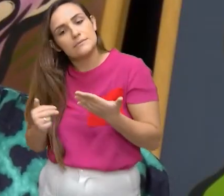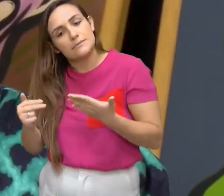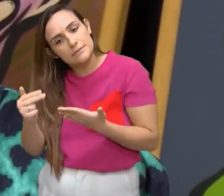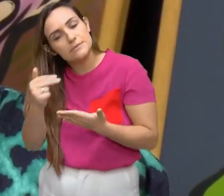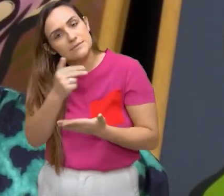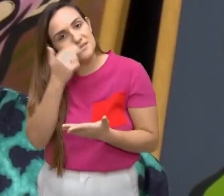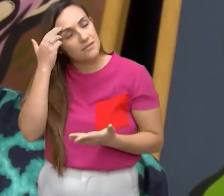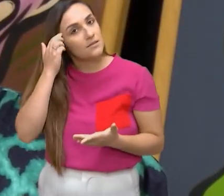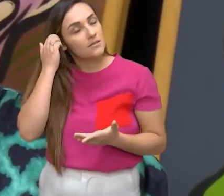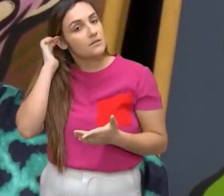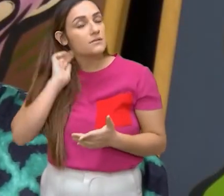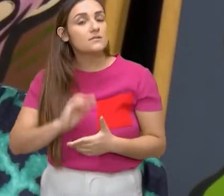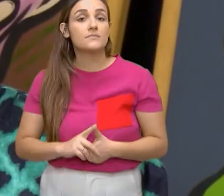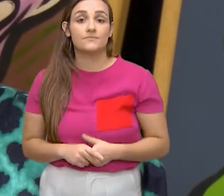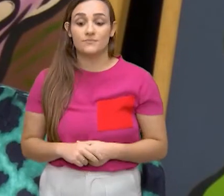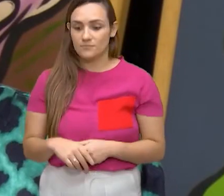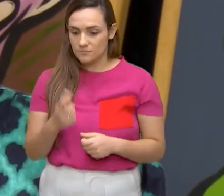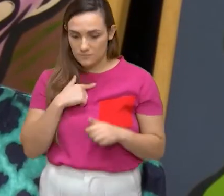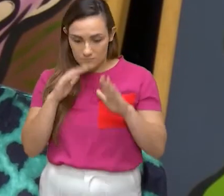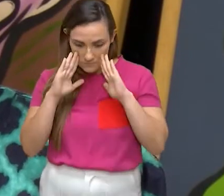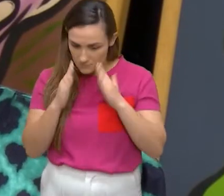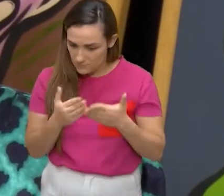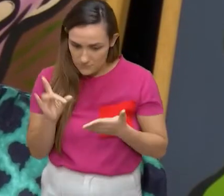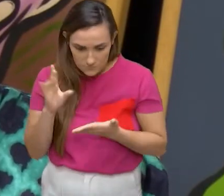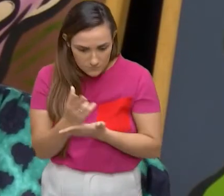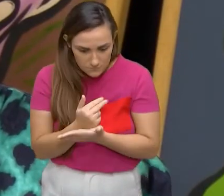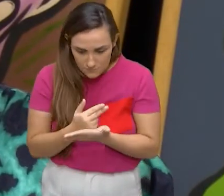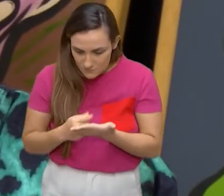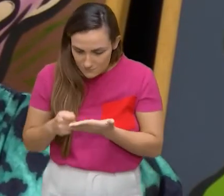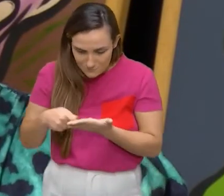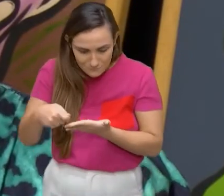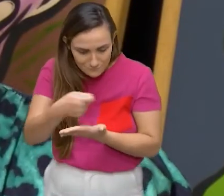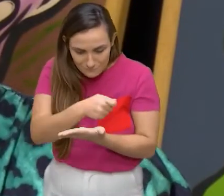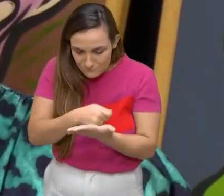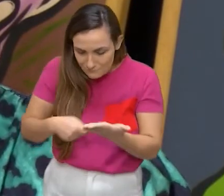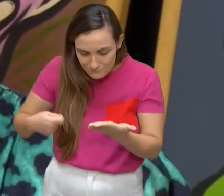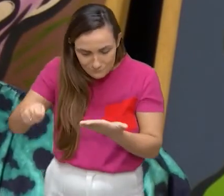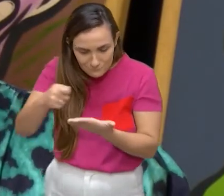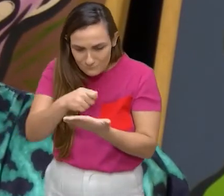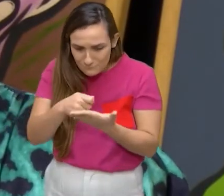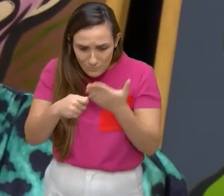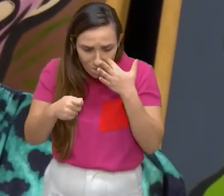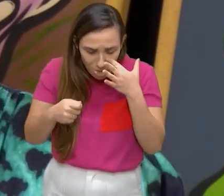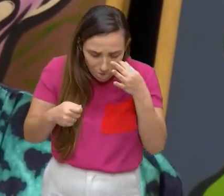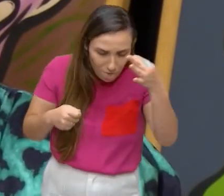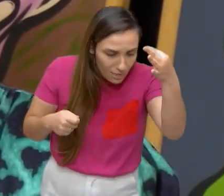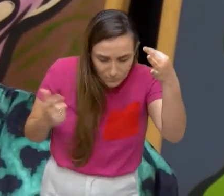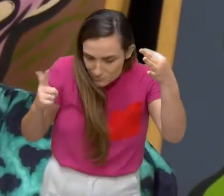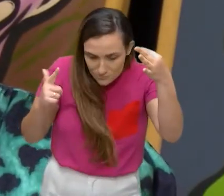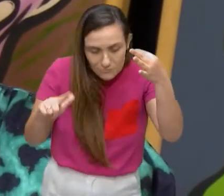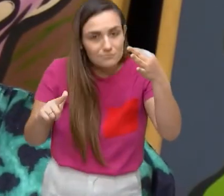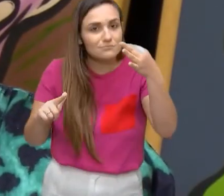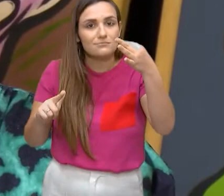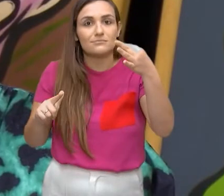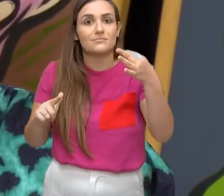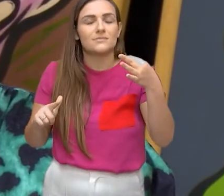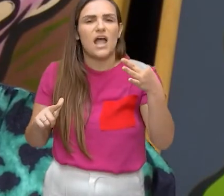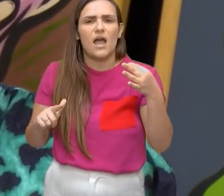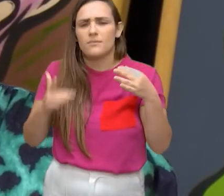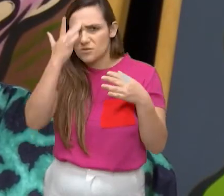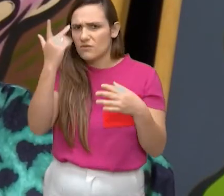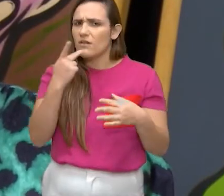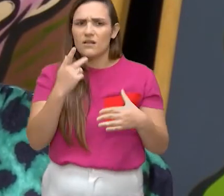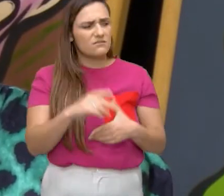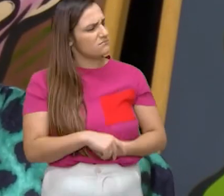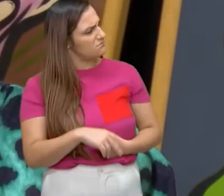desenhando e tem vários episódios muito engraçados por causa dessa minha obsessão por desenho, né? Então, é algo